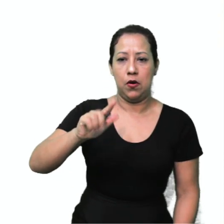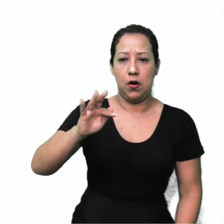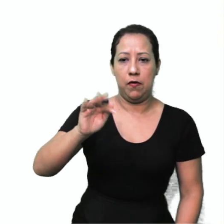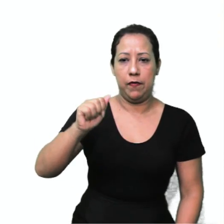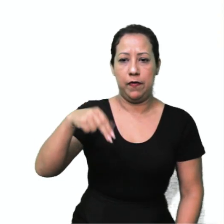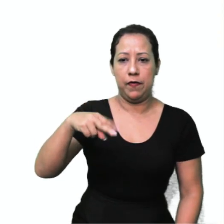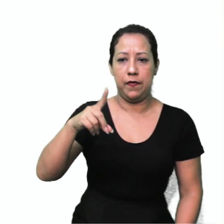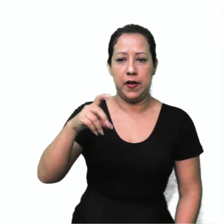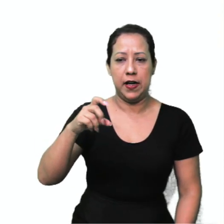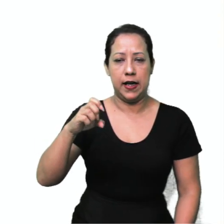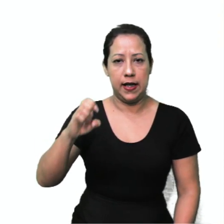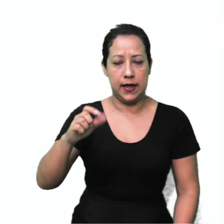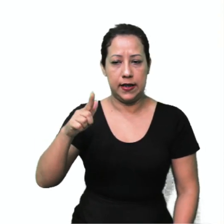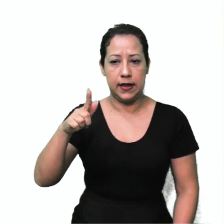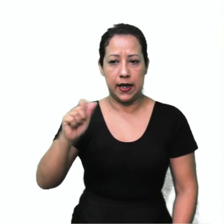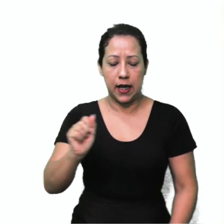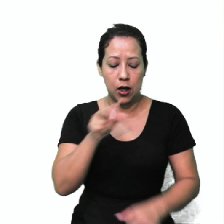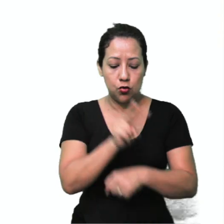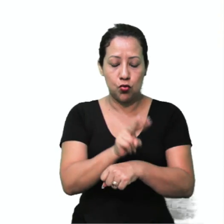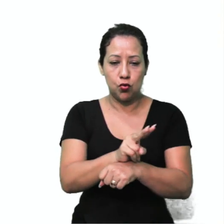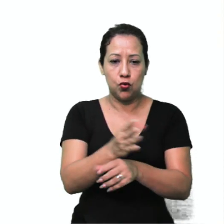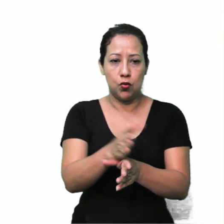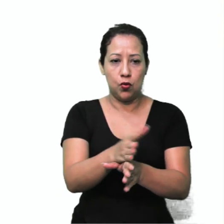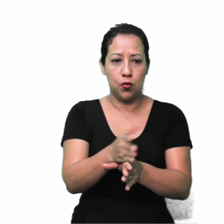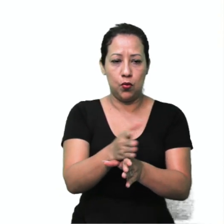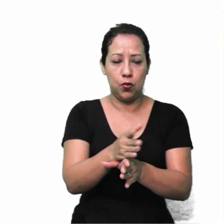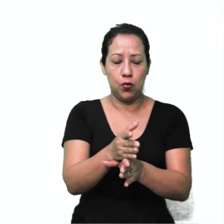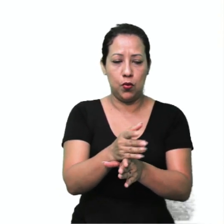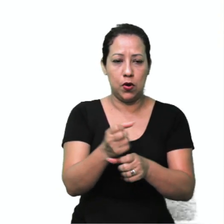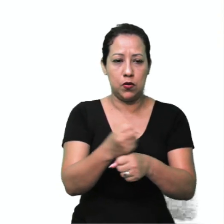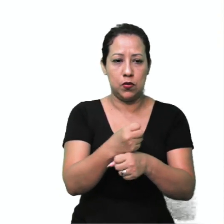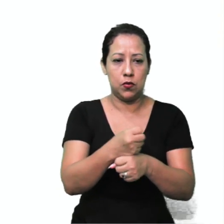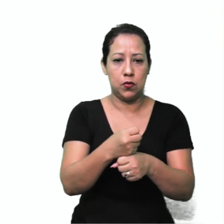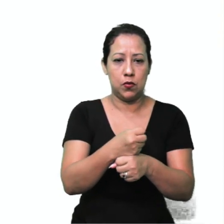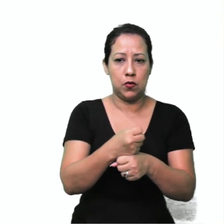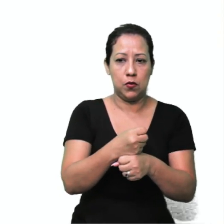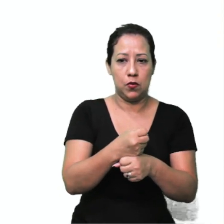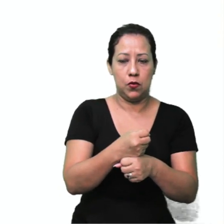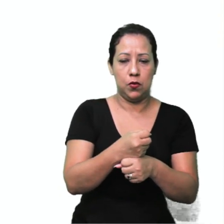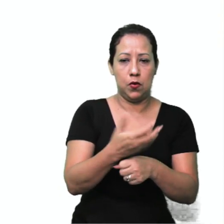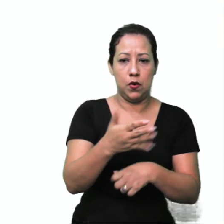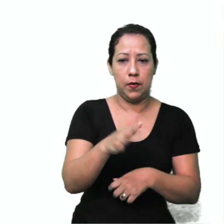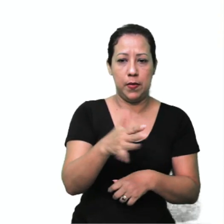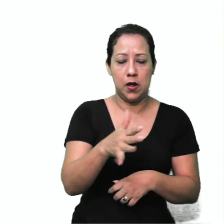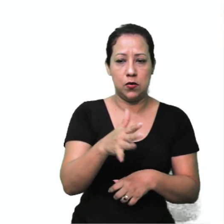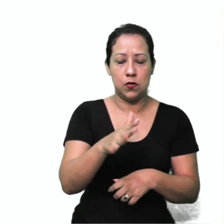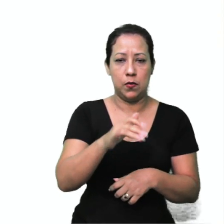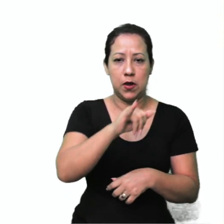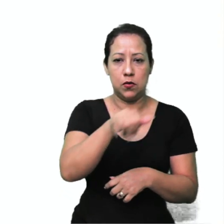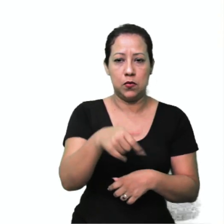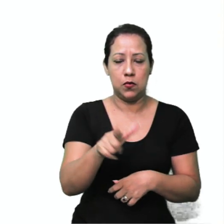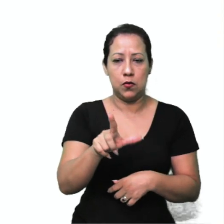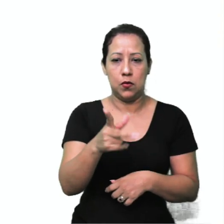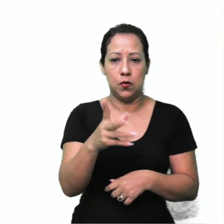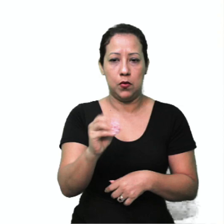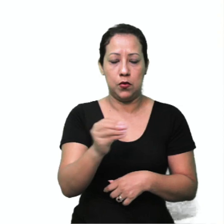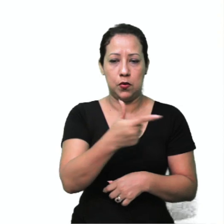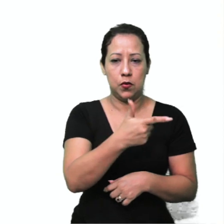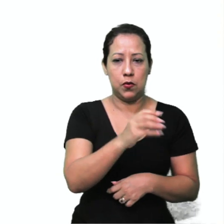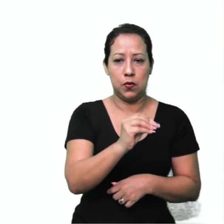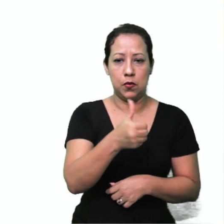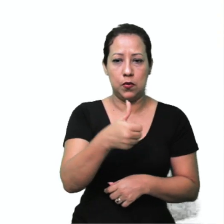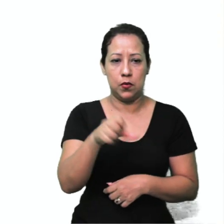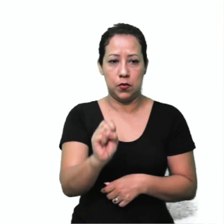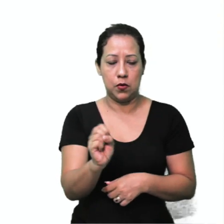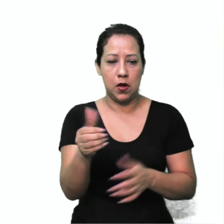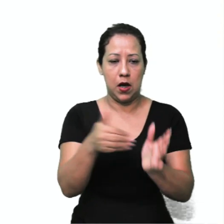Fronteira, entre outubro de 2018 e julho de 2019, foram detidos 360.370 imigrantes ilegais